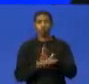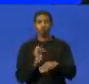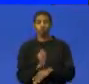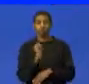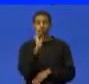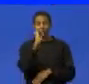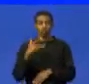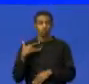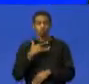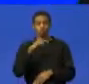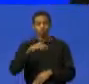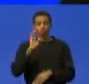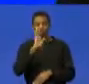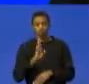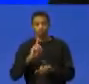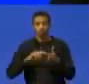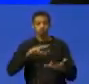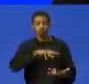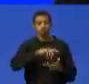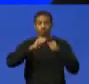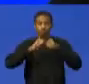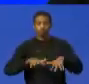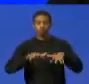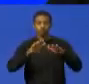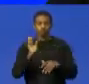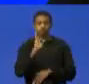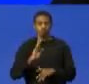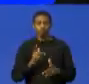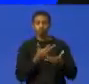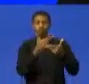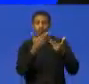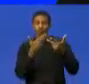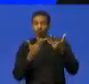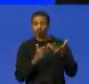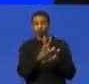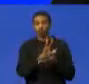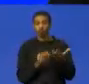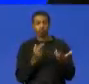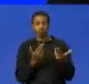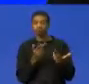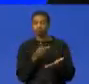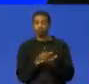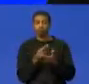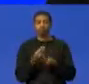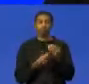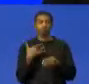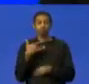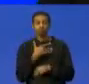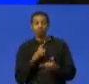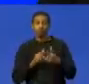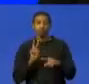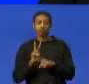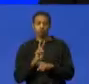mundo. O Brasil incorpora todos esses preceitos, né, da promoção da saúde, dos